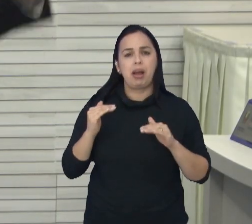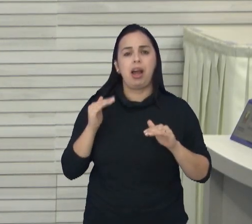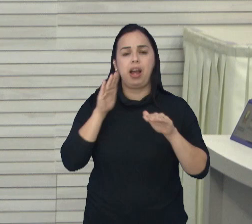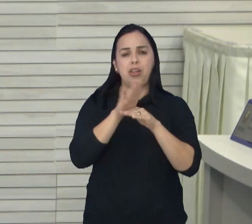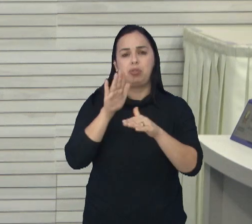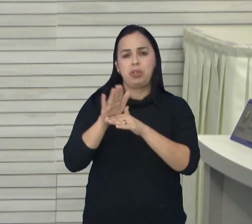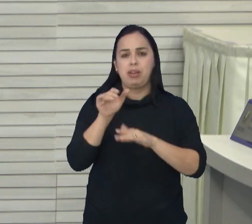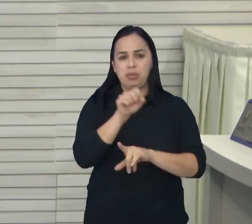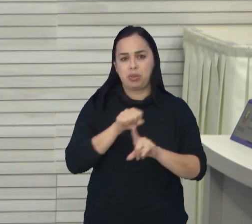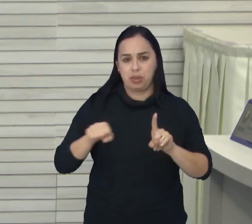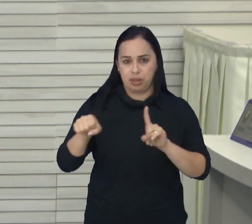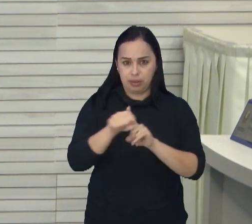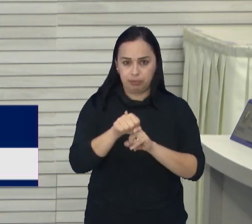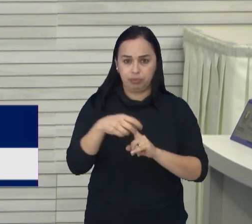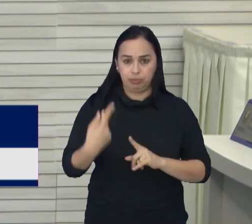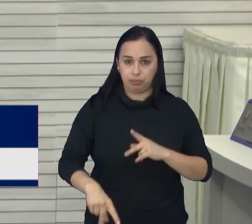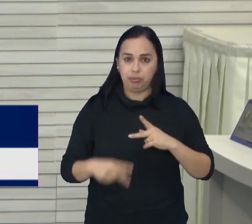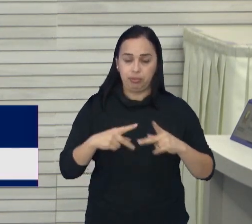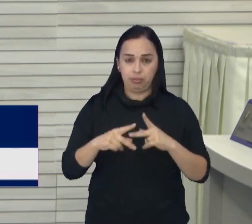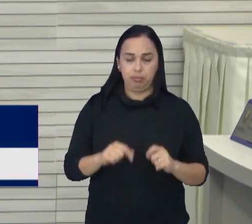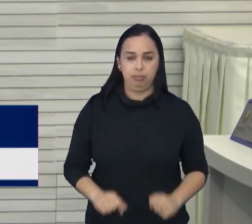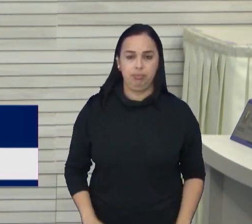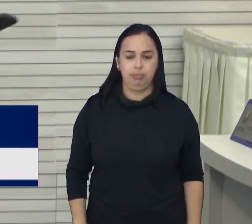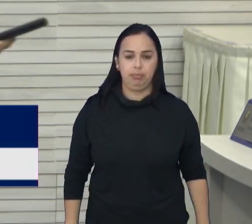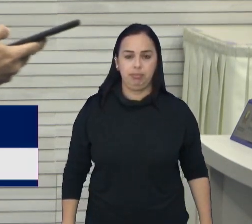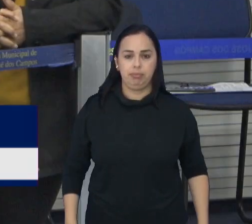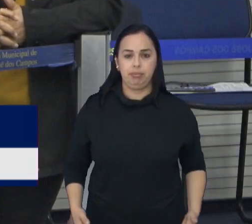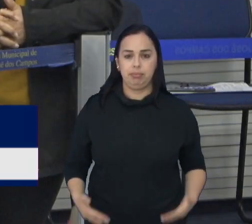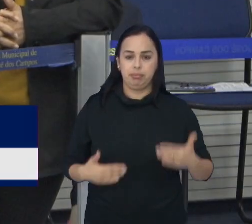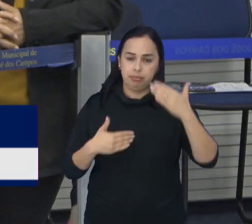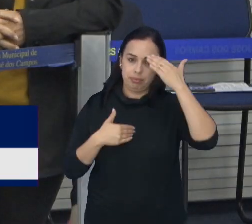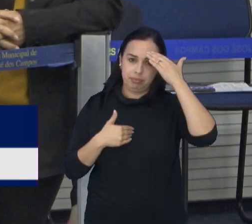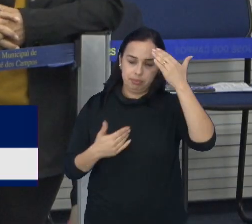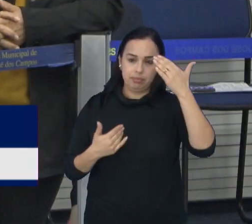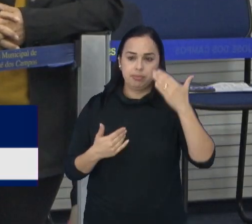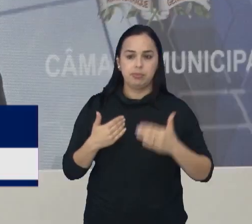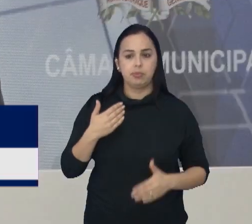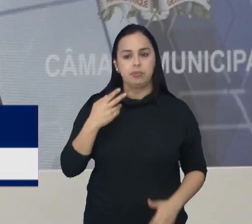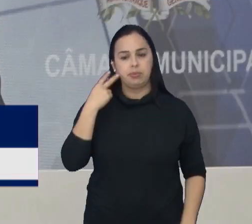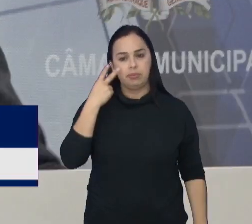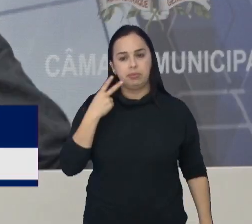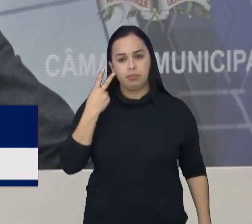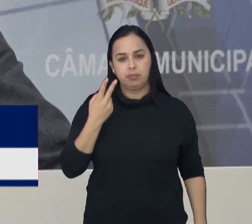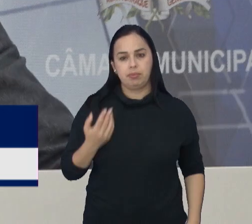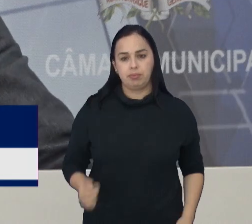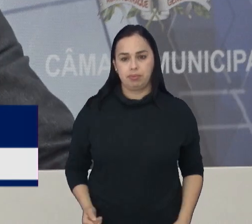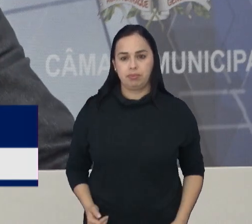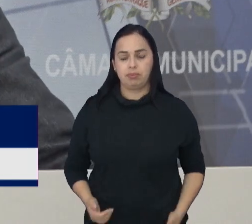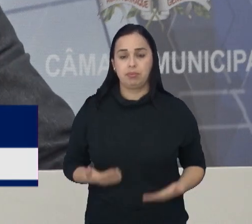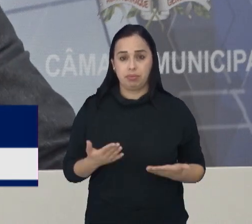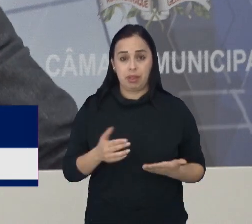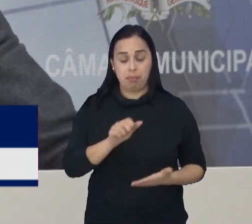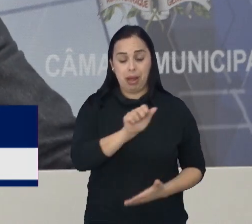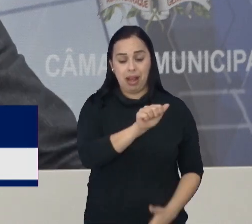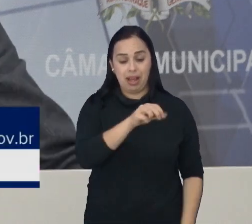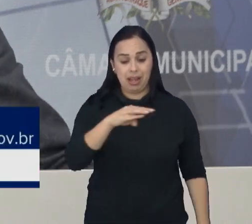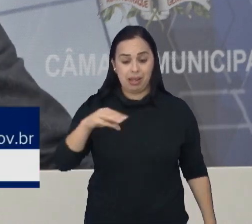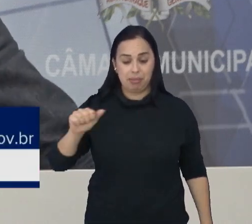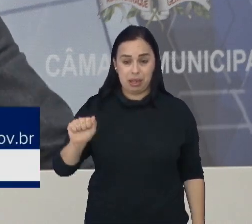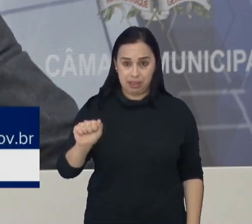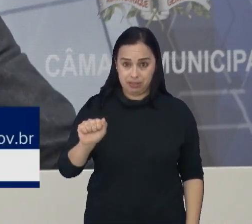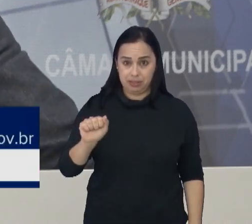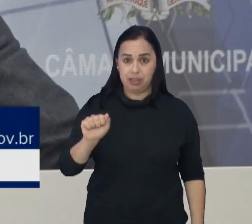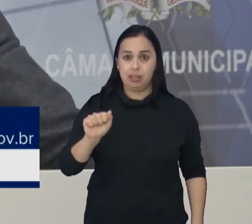o empreendedorismo aqui em São José dos Campos. Parabéns. Obrigado, vereador. E eu queria desejar para a AMA, para a